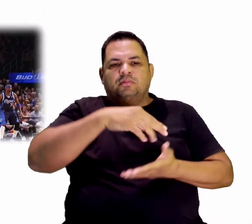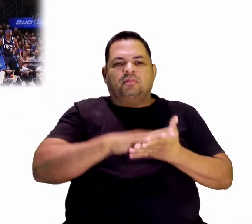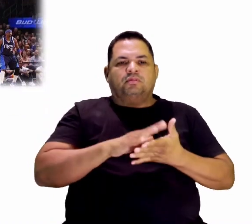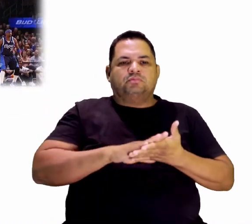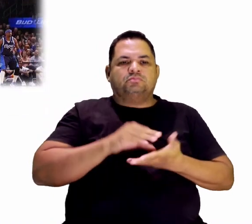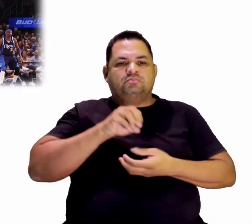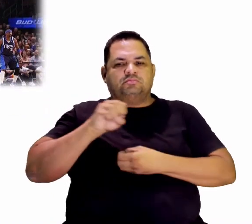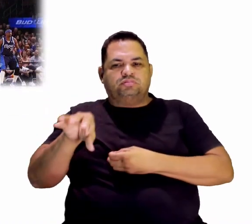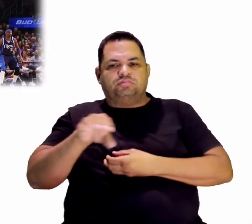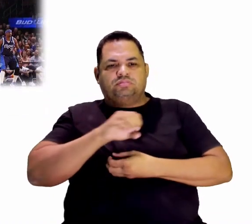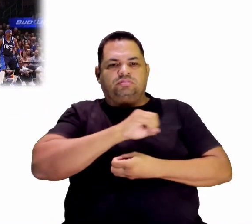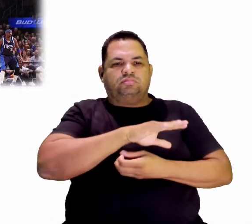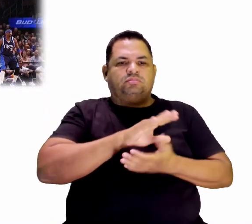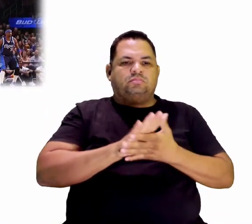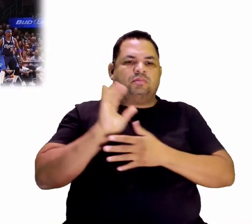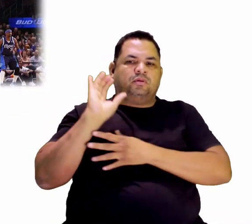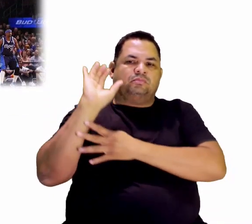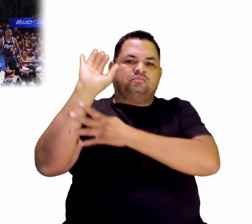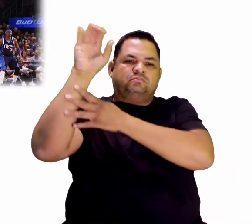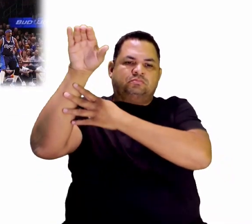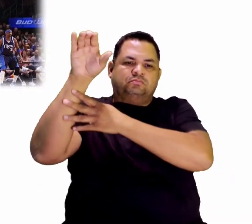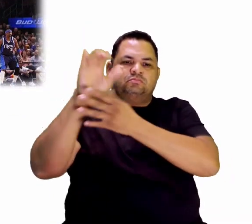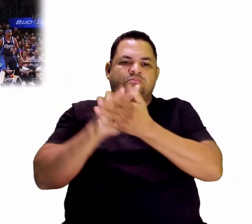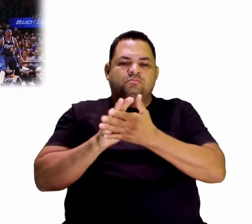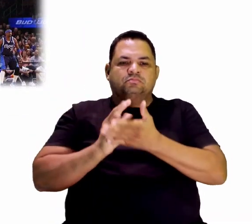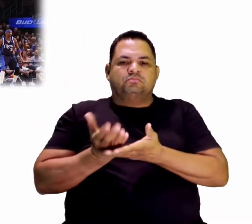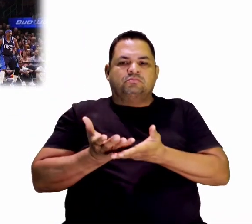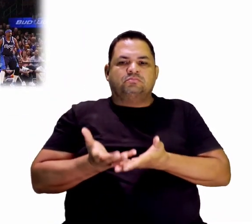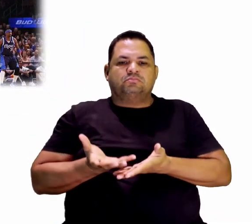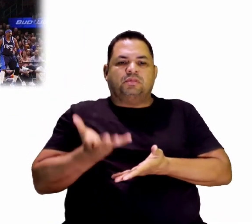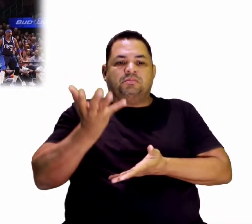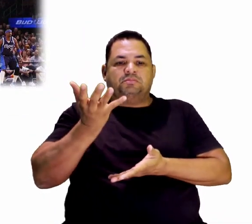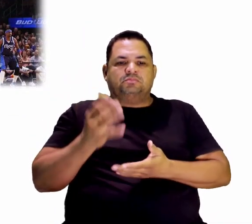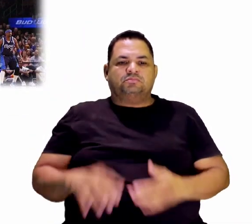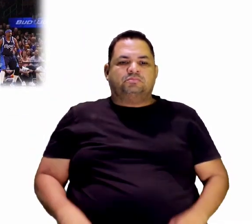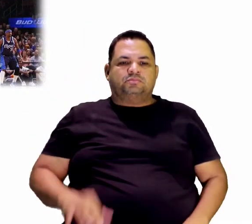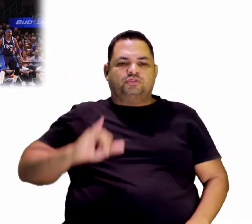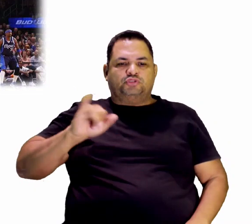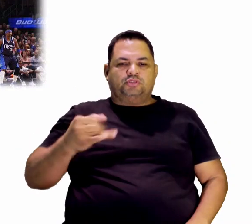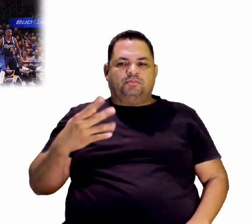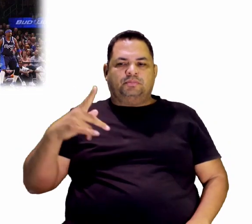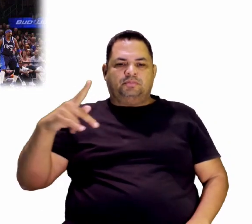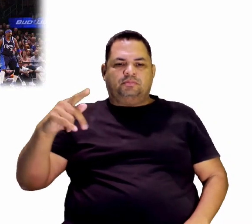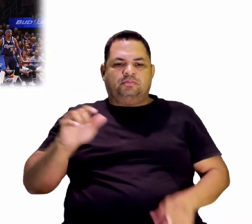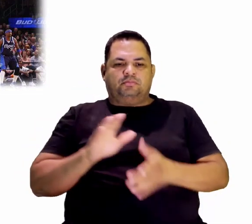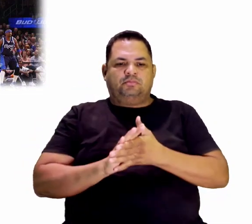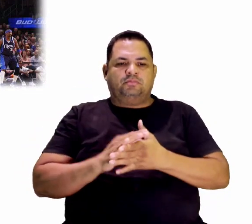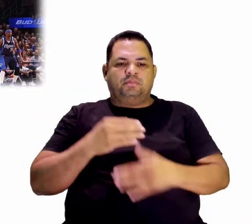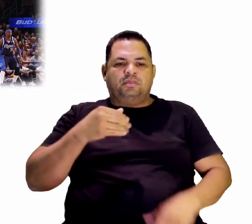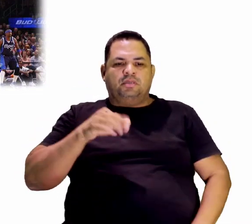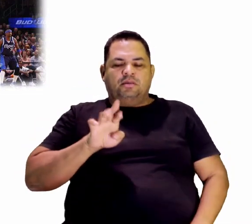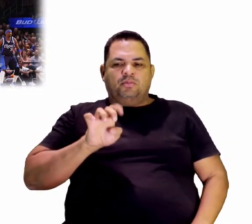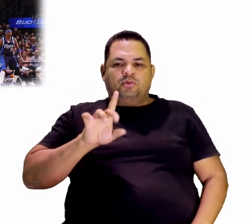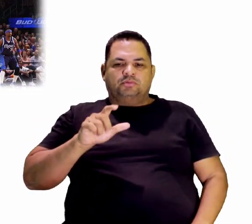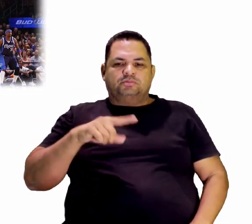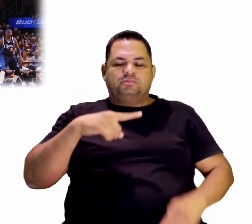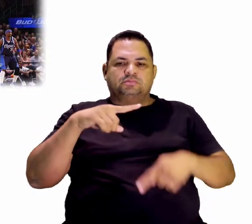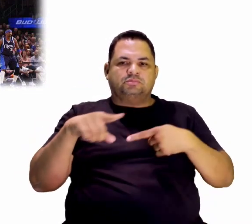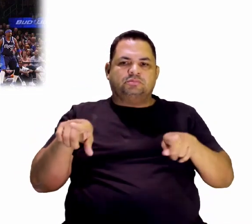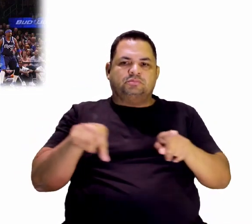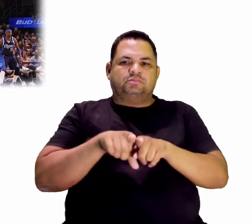Handball. Hand é mão, né, em inglês, então a bola na mão, tá? Então, dentro do handball, nós temos aí